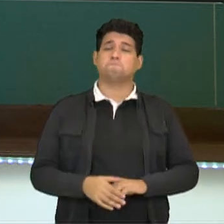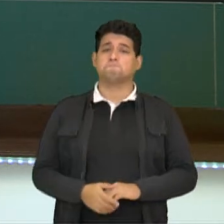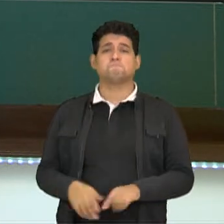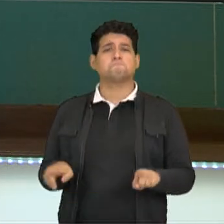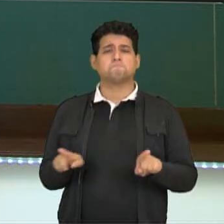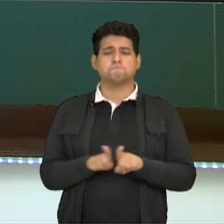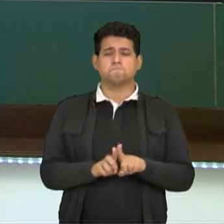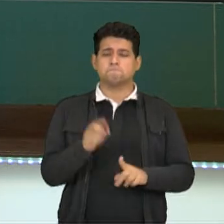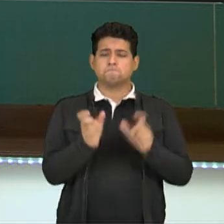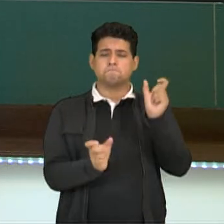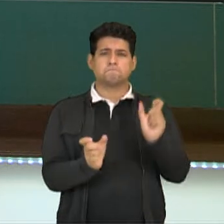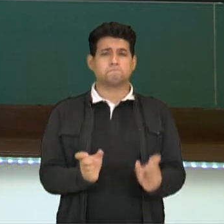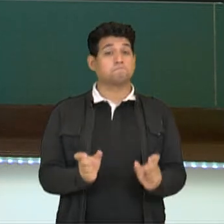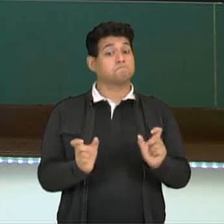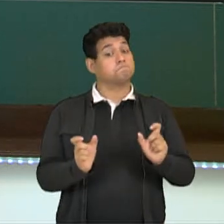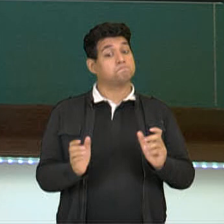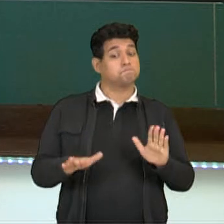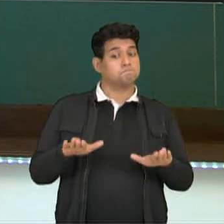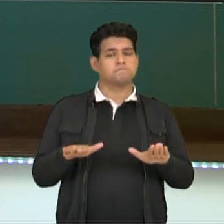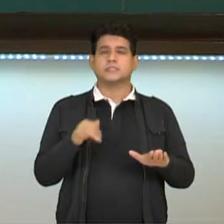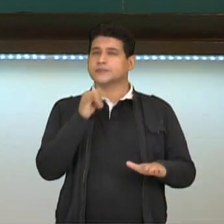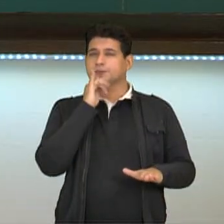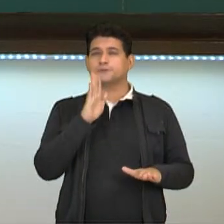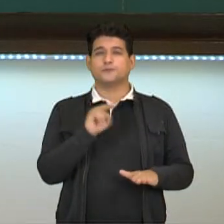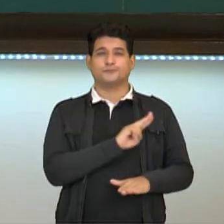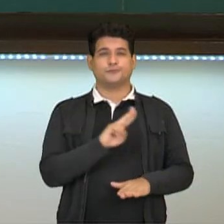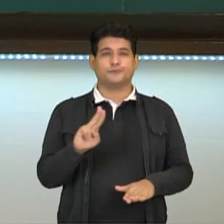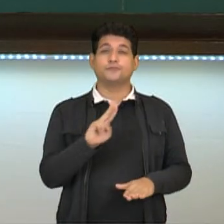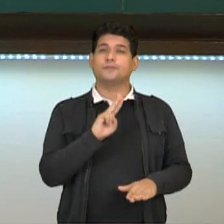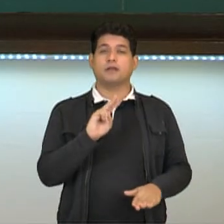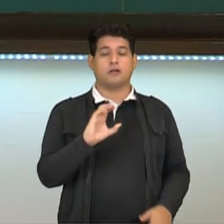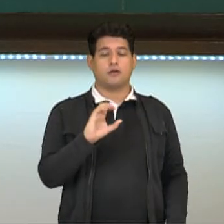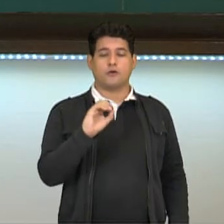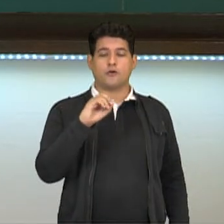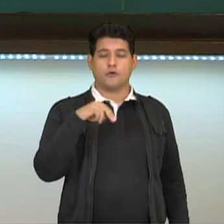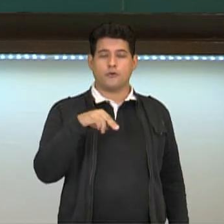uma determinada condição. Como o próprio nome diz,